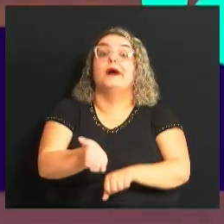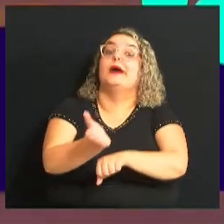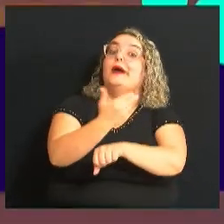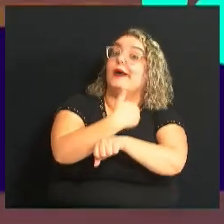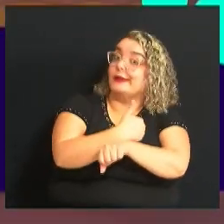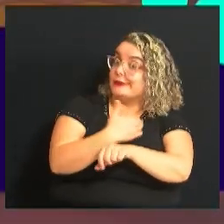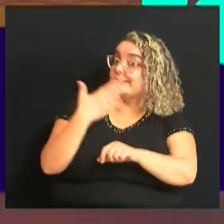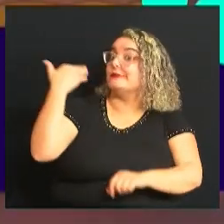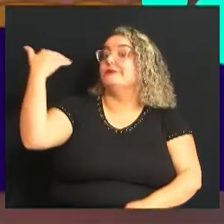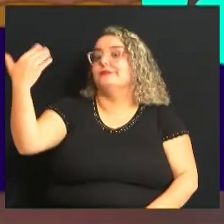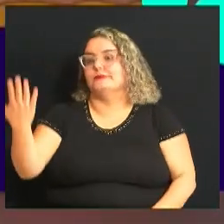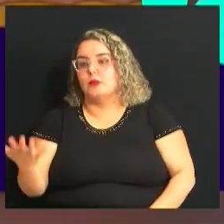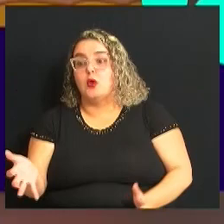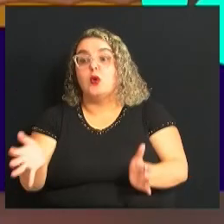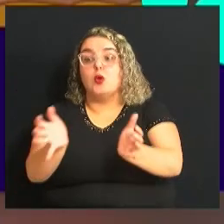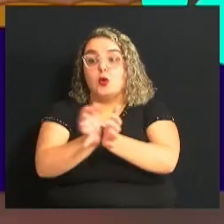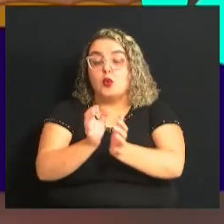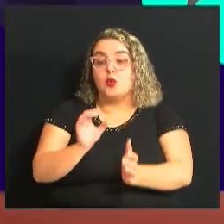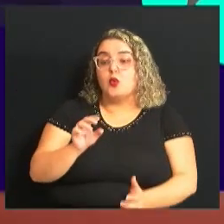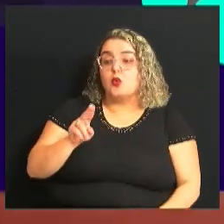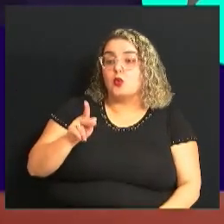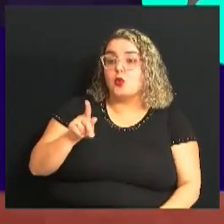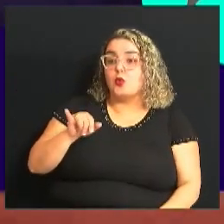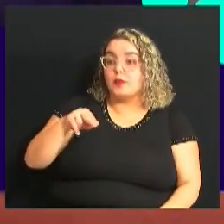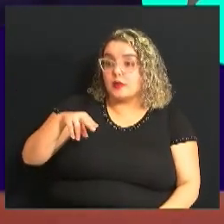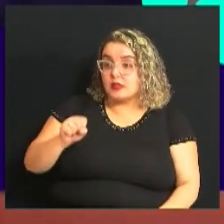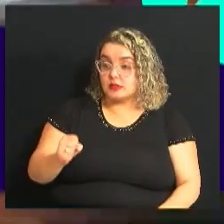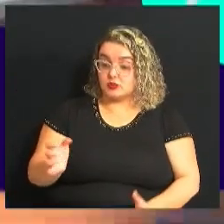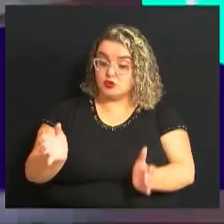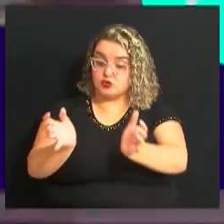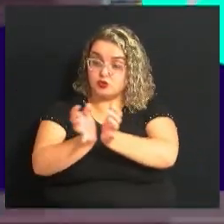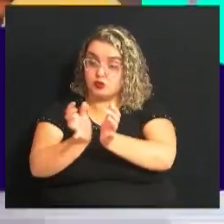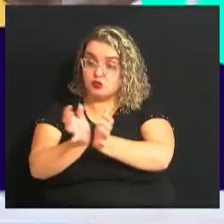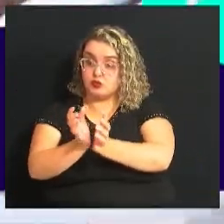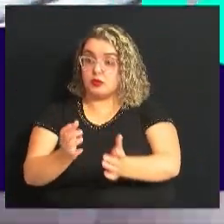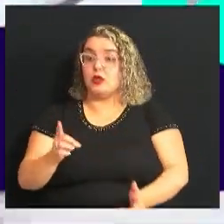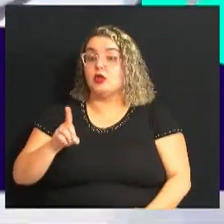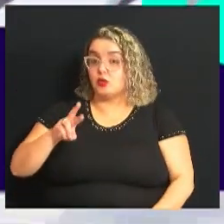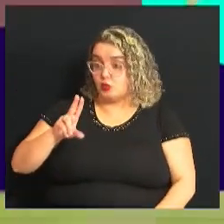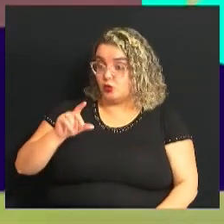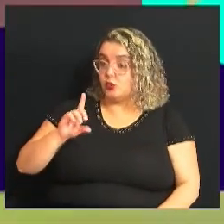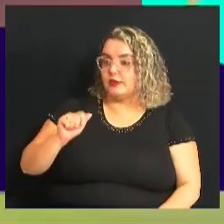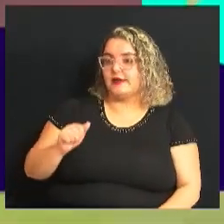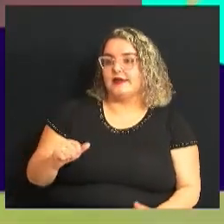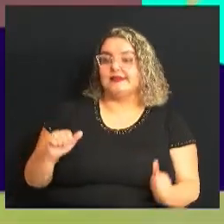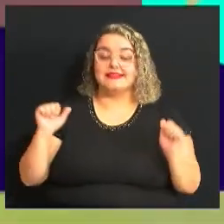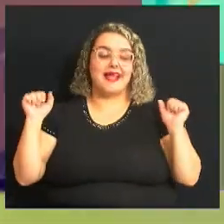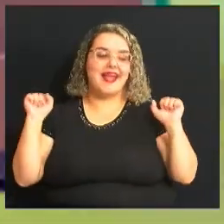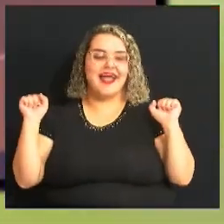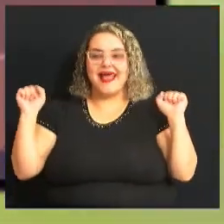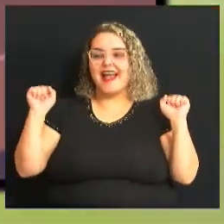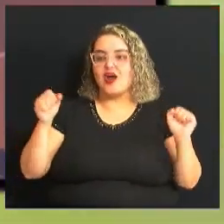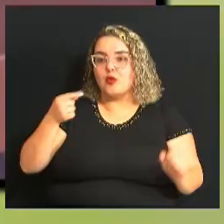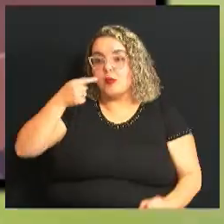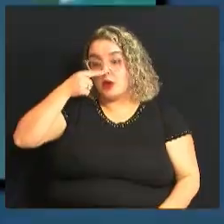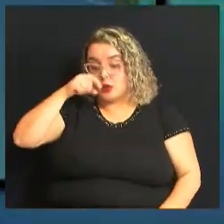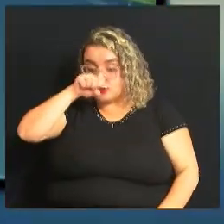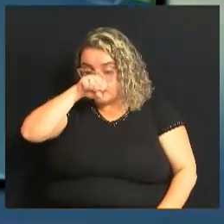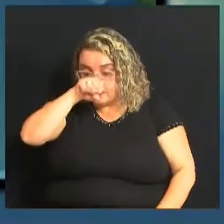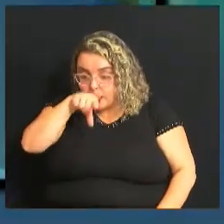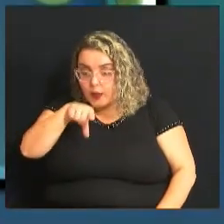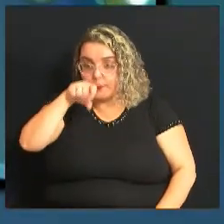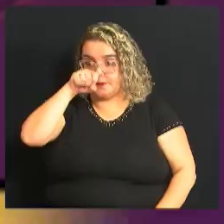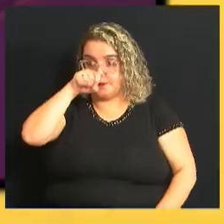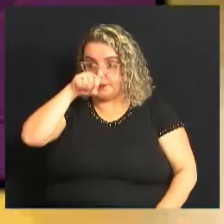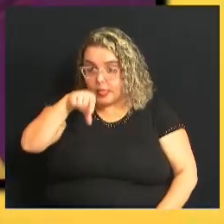de obstinados cupins moradores de uma colônia, e Duda, uma empolgada e inocente tamanduá vegetariana.